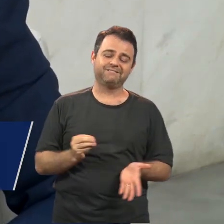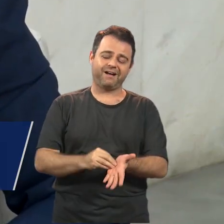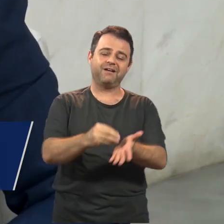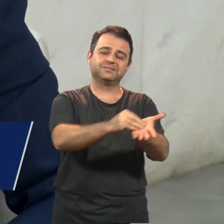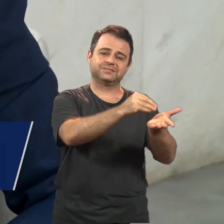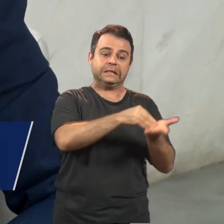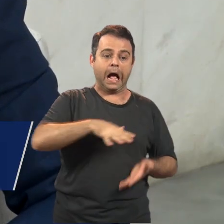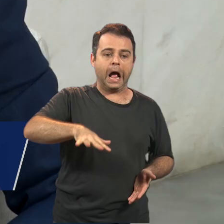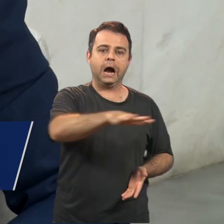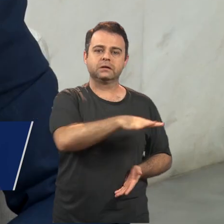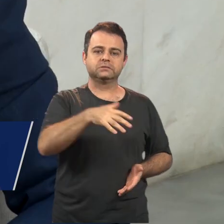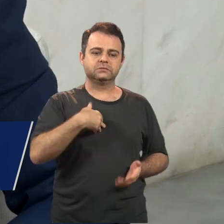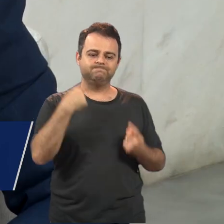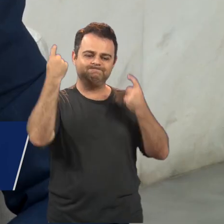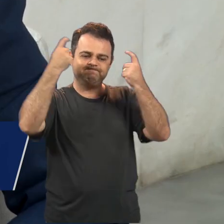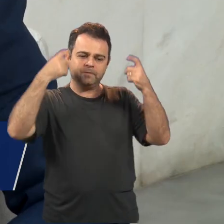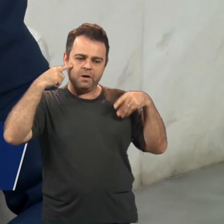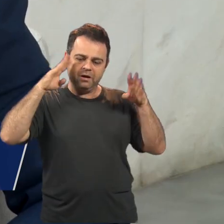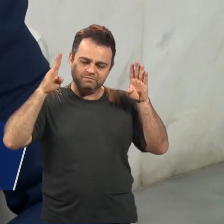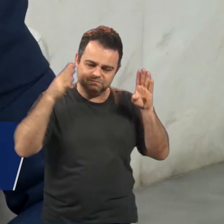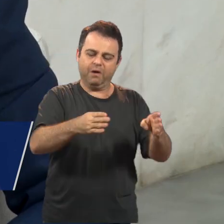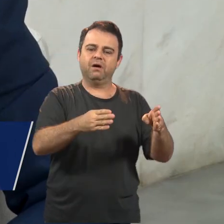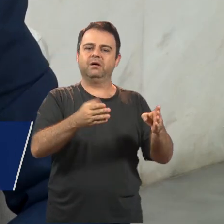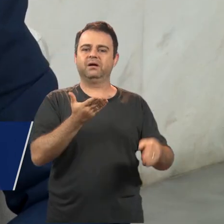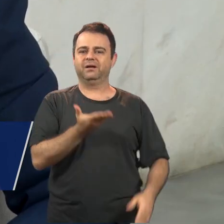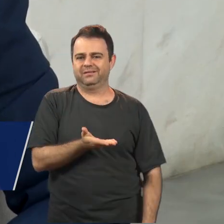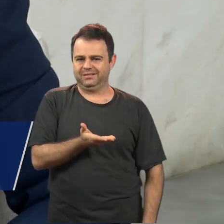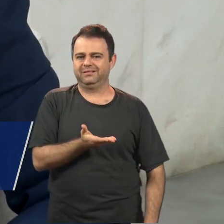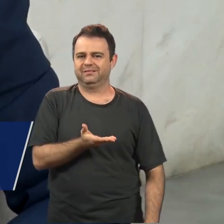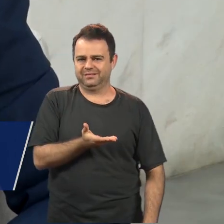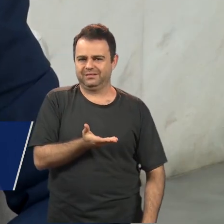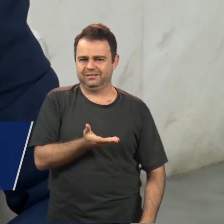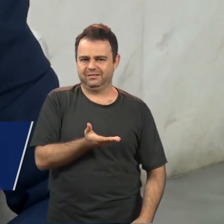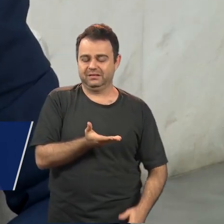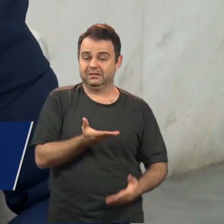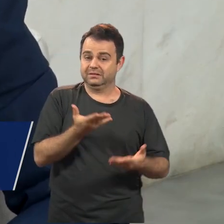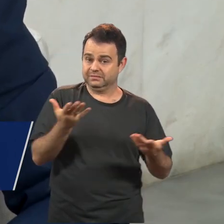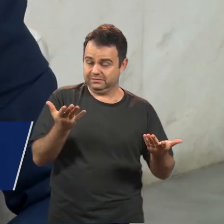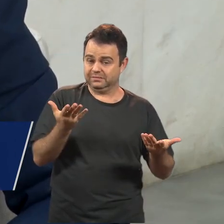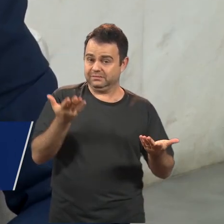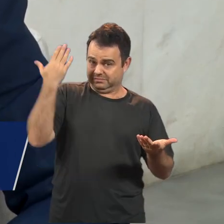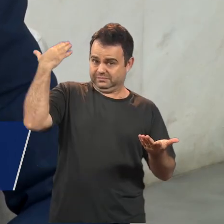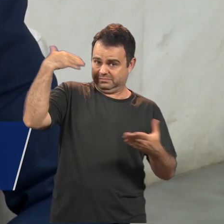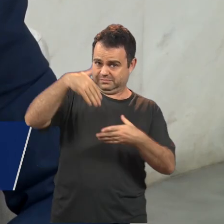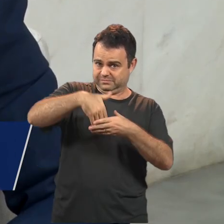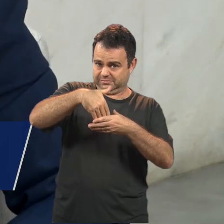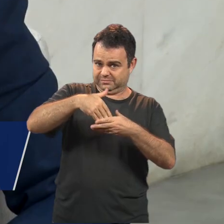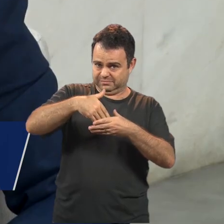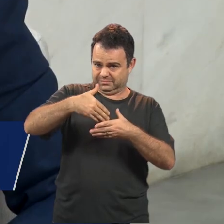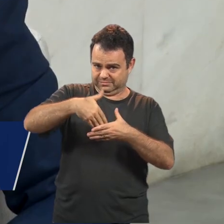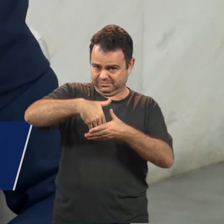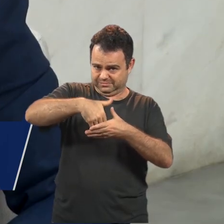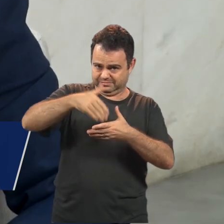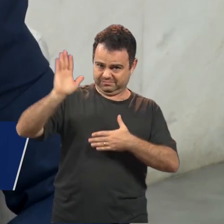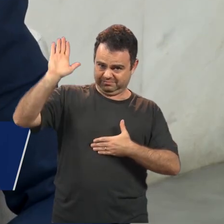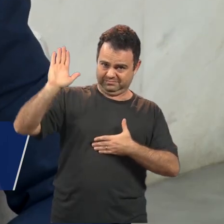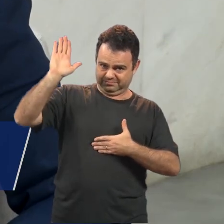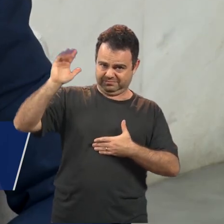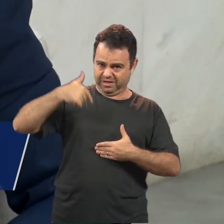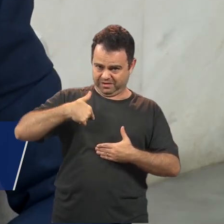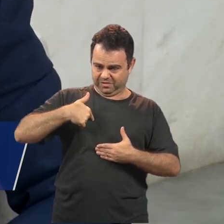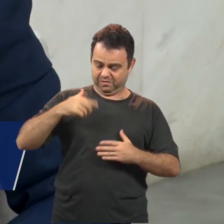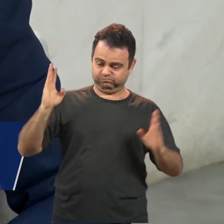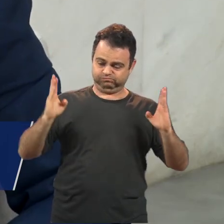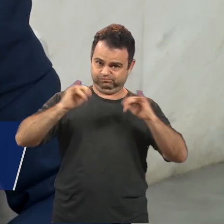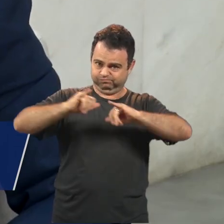uma área que eu me preocupo muito e foi uma das grandes propostas de campanha, foi de fato trazer uma